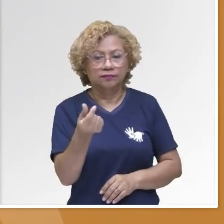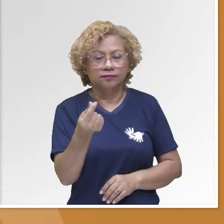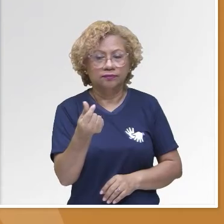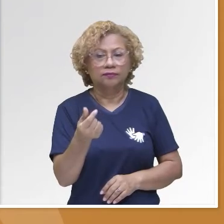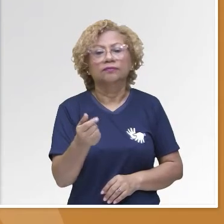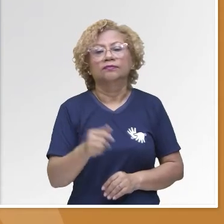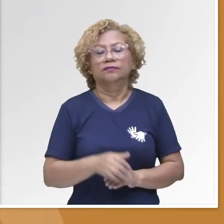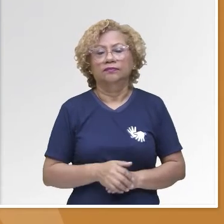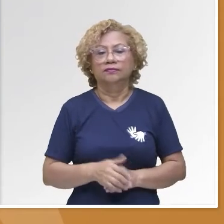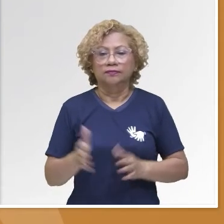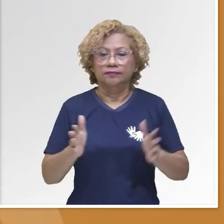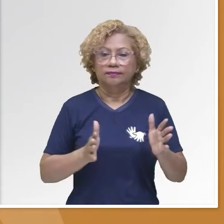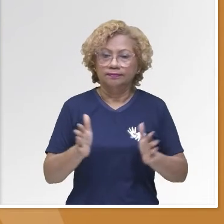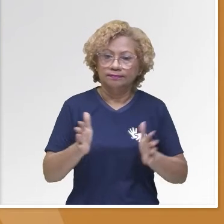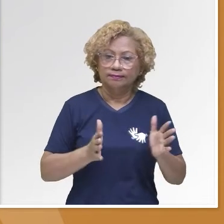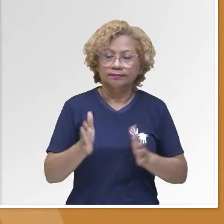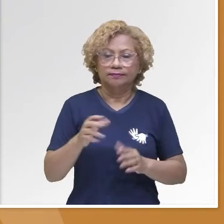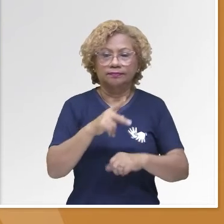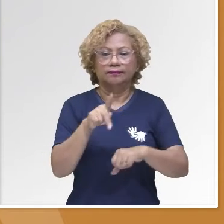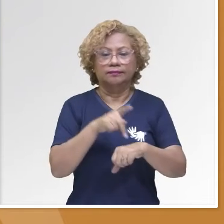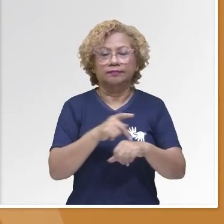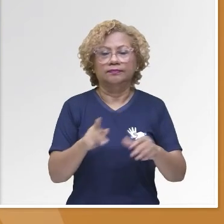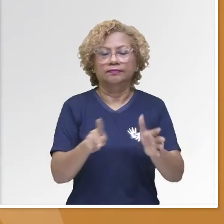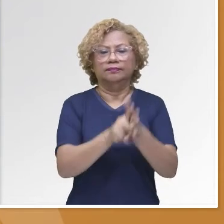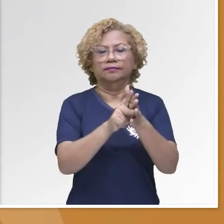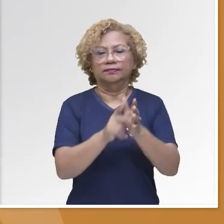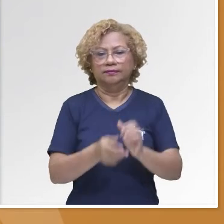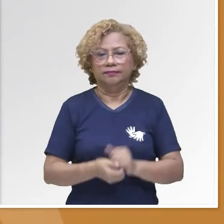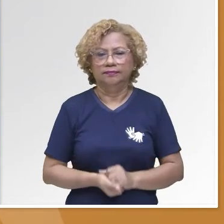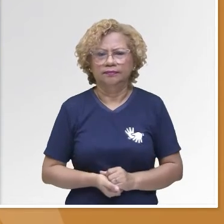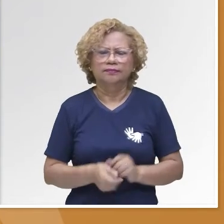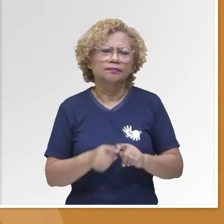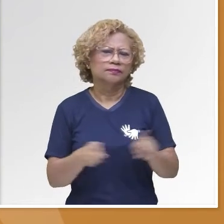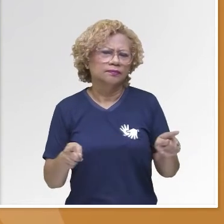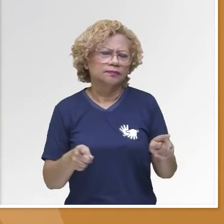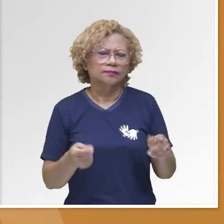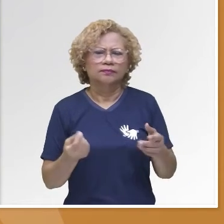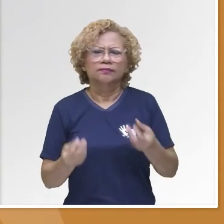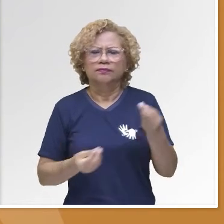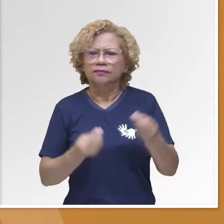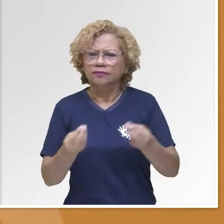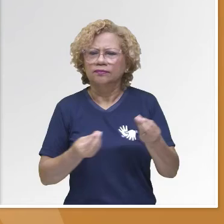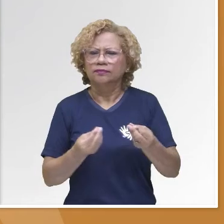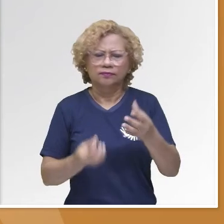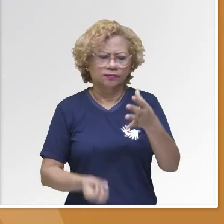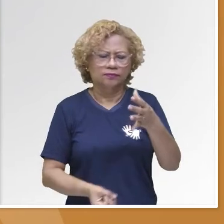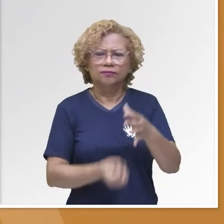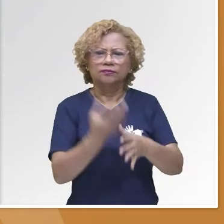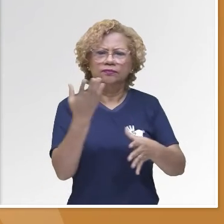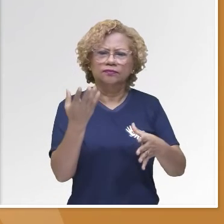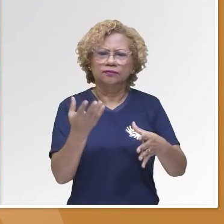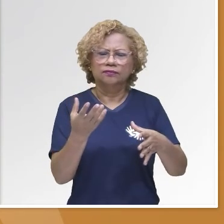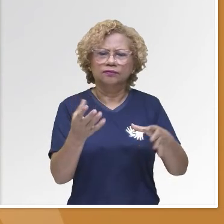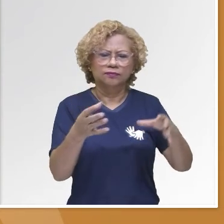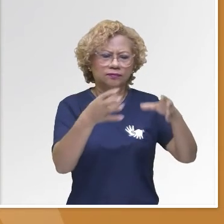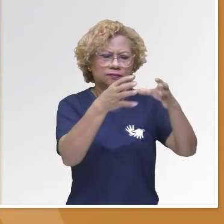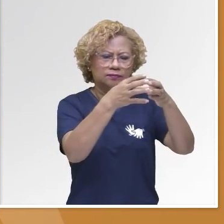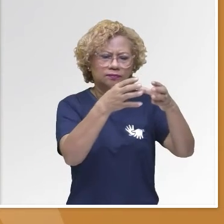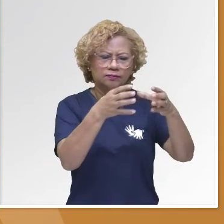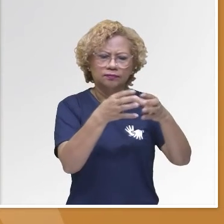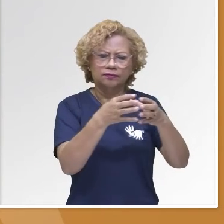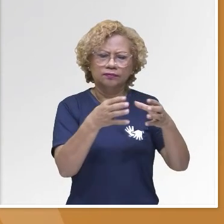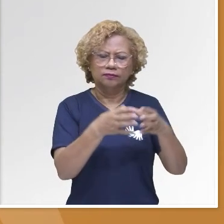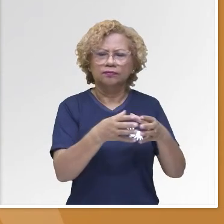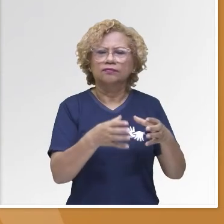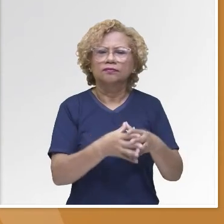aí com os blocos econômicos. Mas como foi, gente, que surgiram aí os blocos econômicos? Como é que a gente